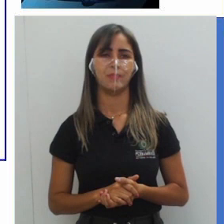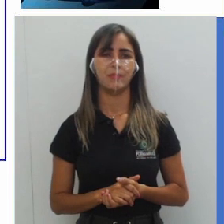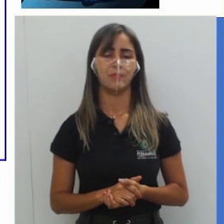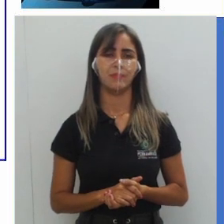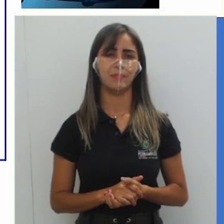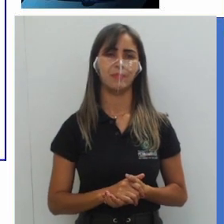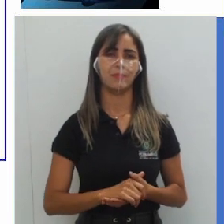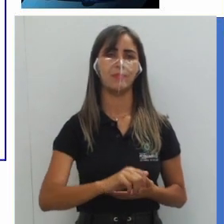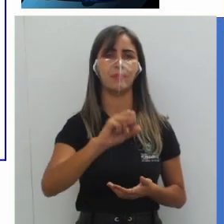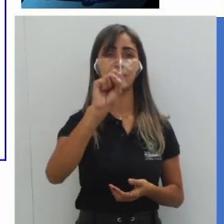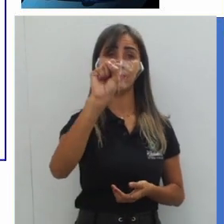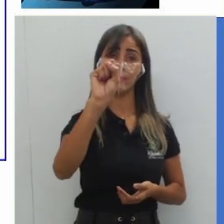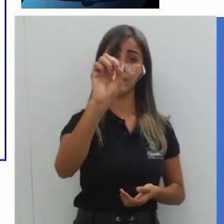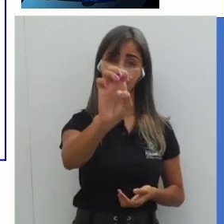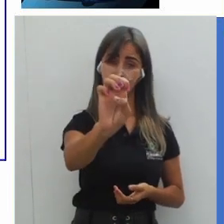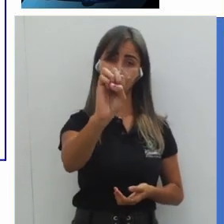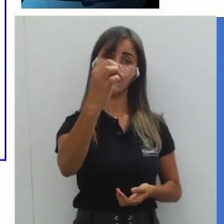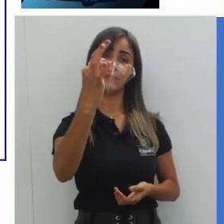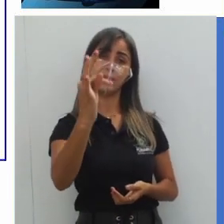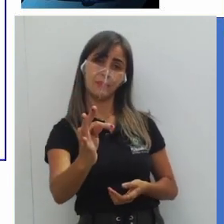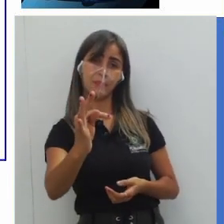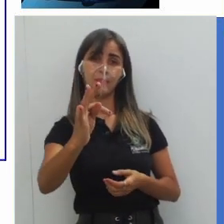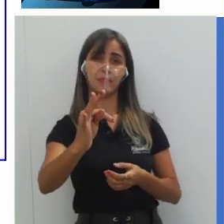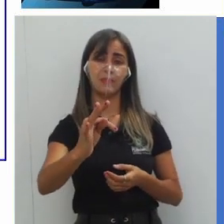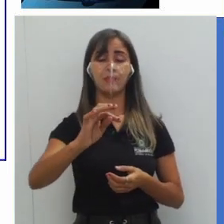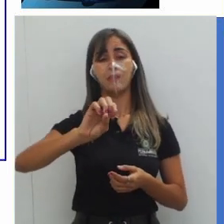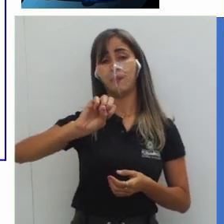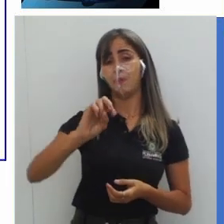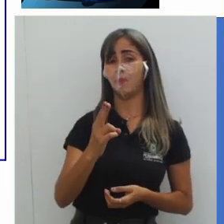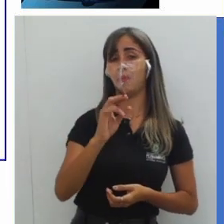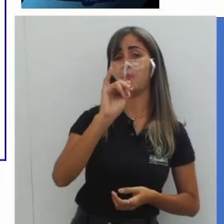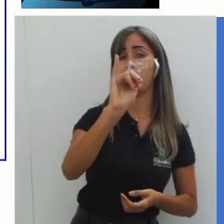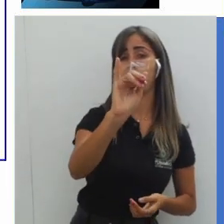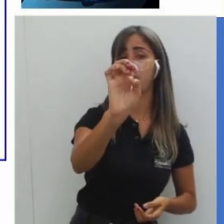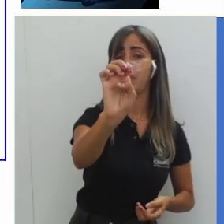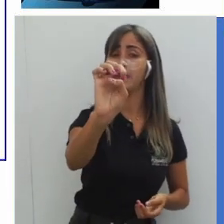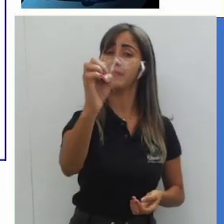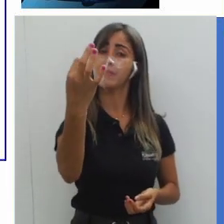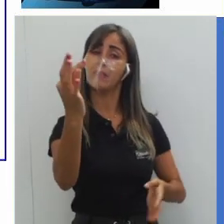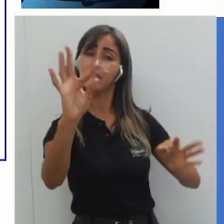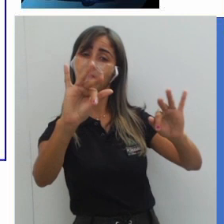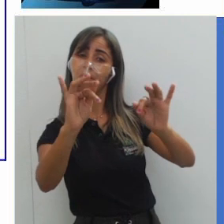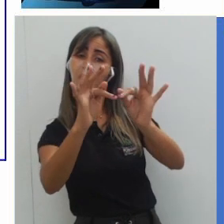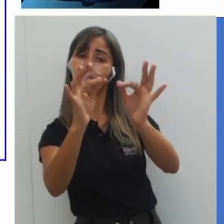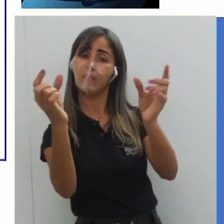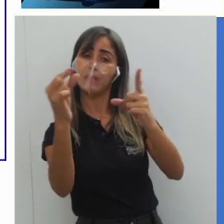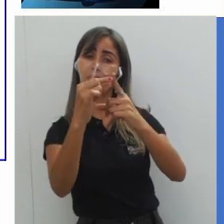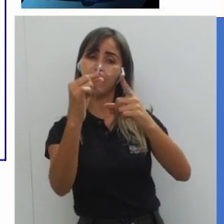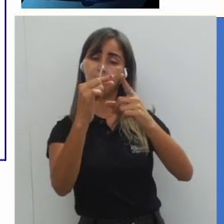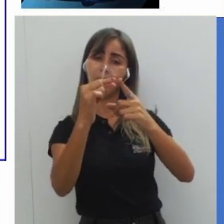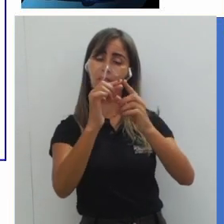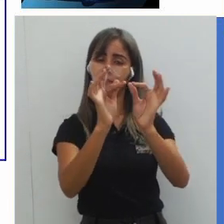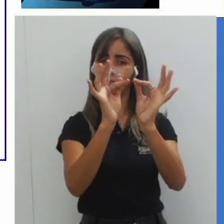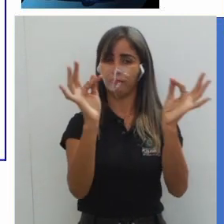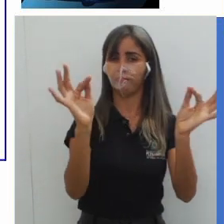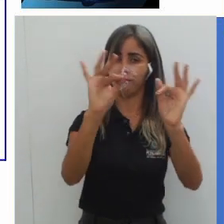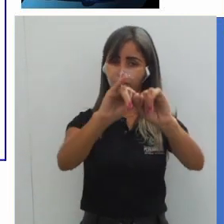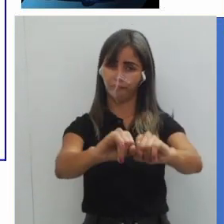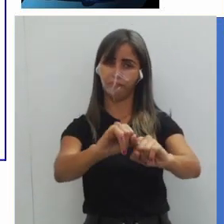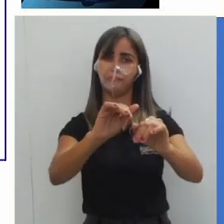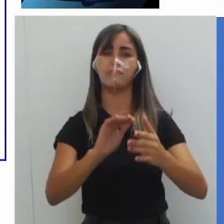recebem ST no final ou IST no final, e ao invés de more, como